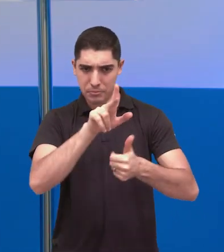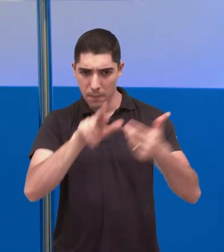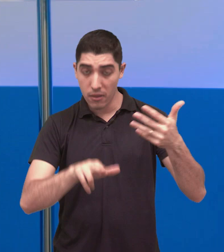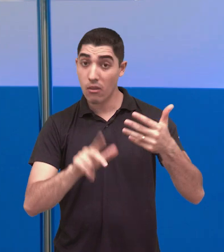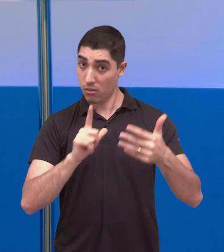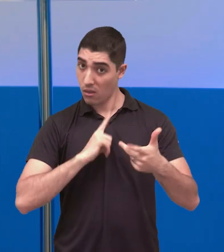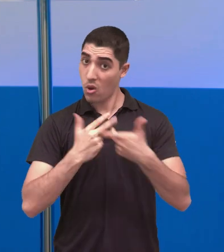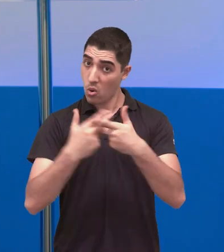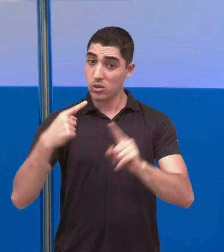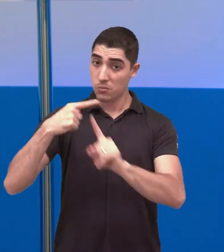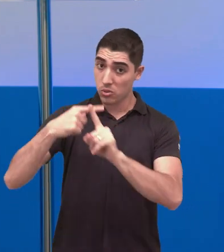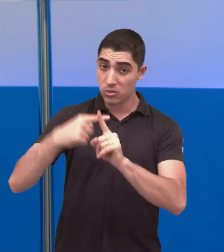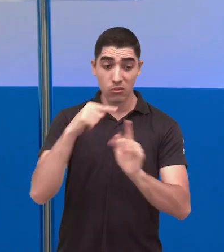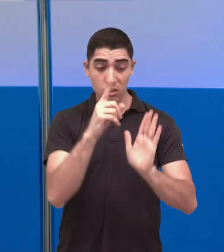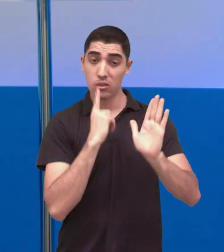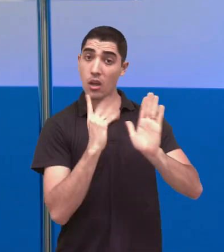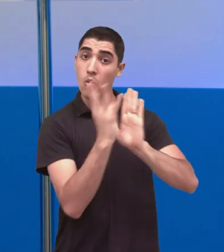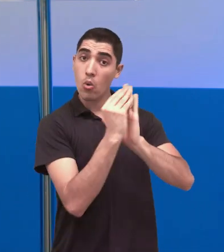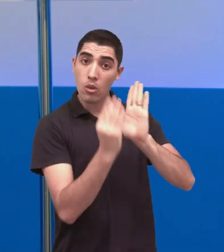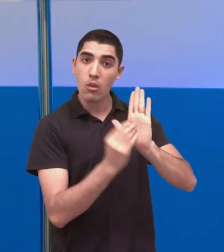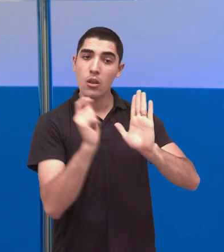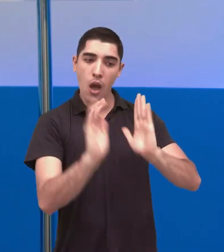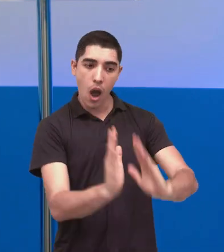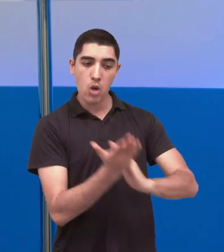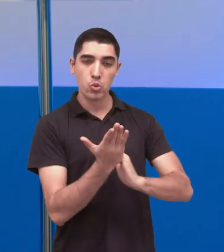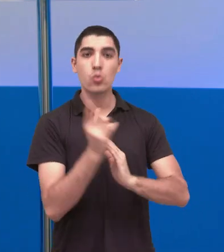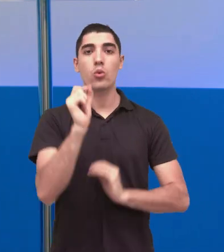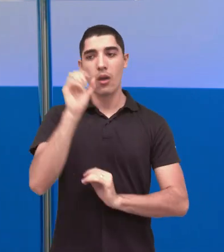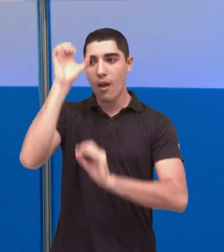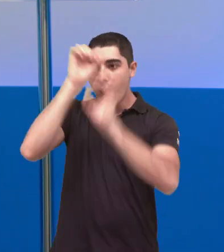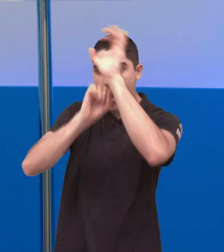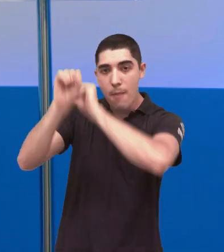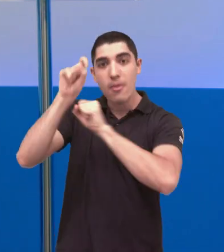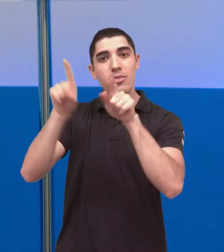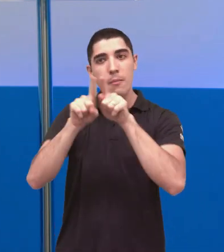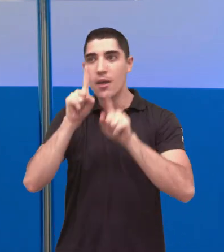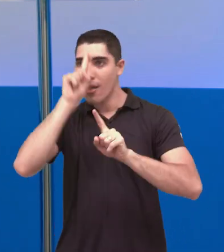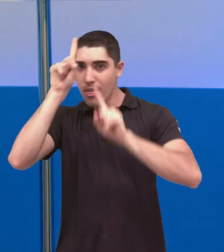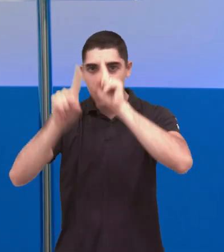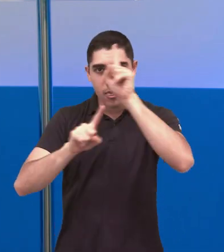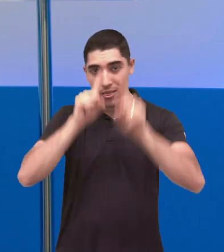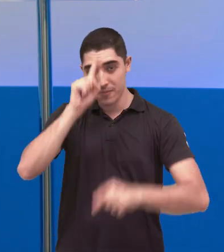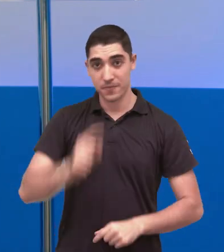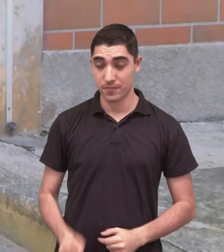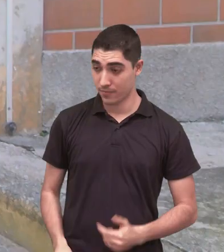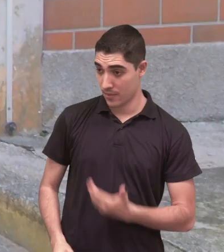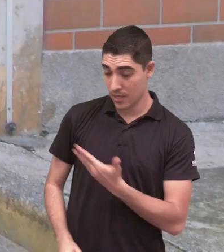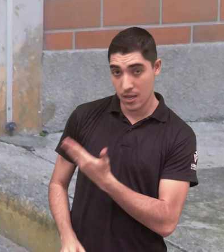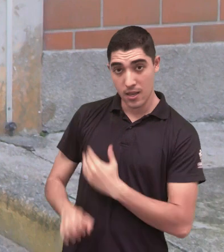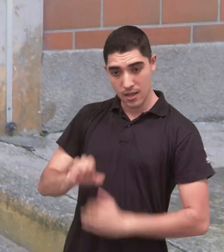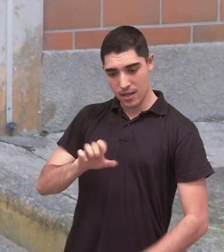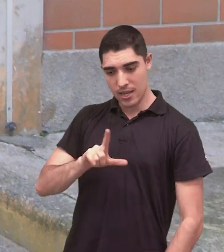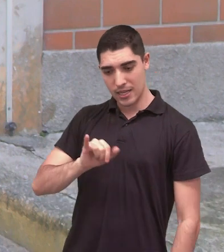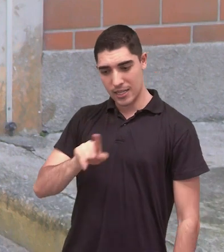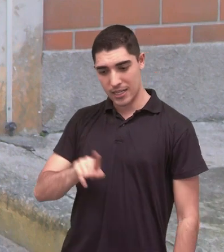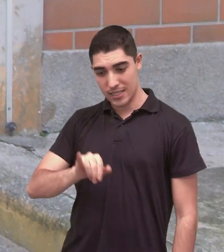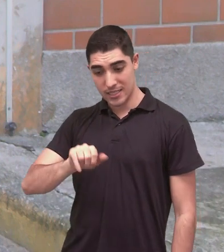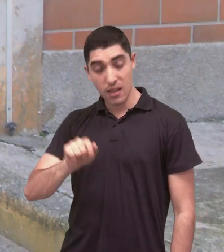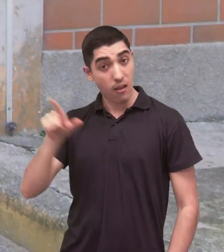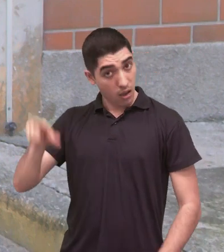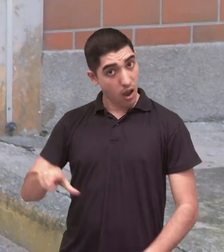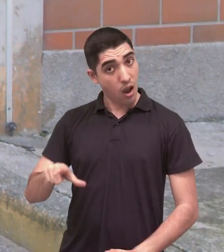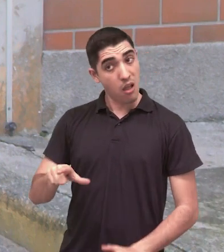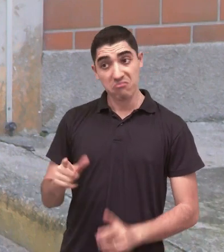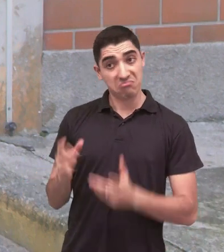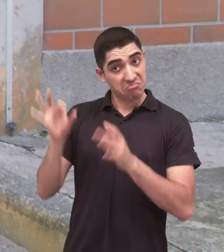cheias de exemplos positivos com conteúdos que estimulam o aprendizado e a criatividade. A Elísia é um exemplo